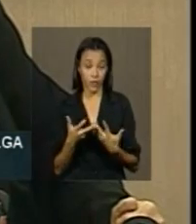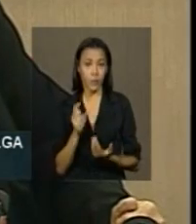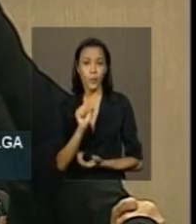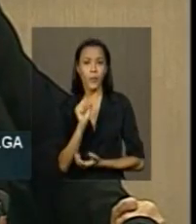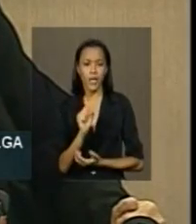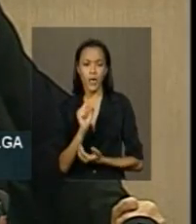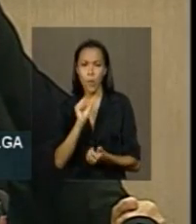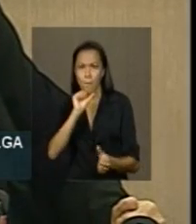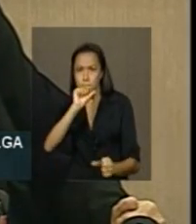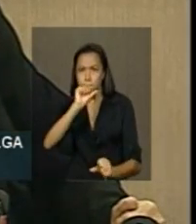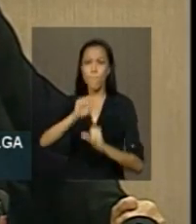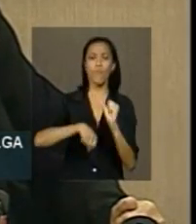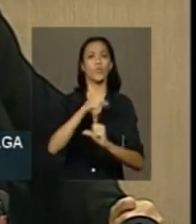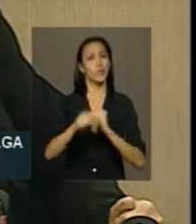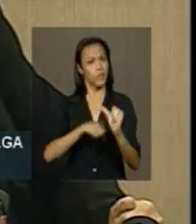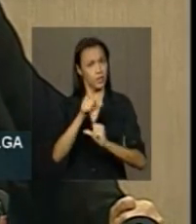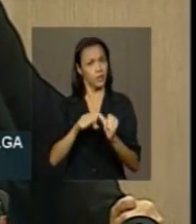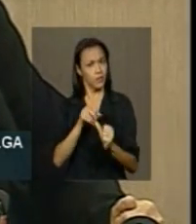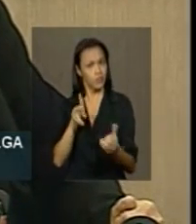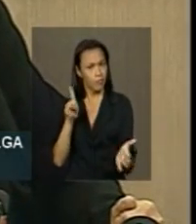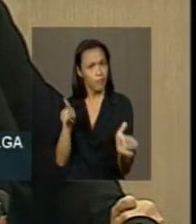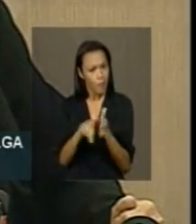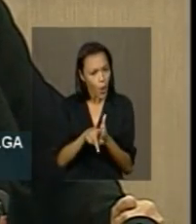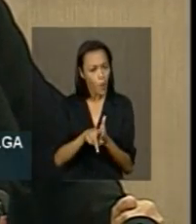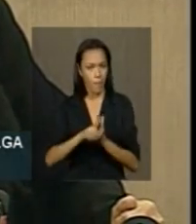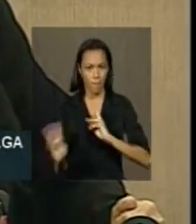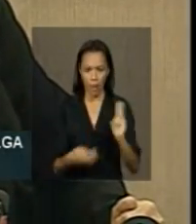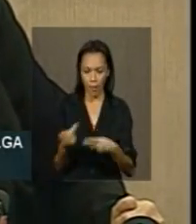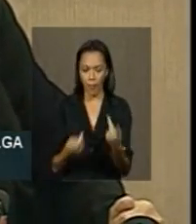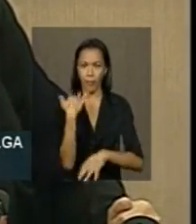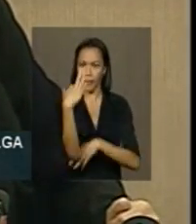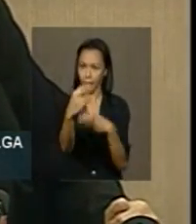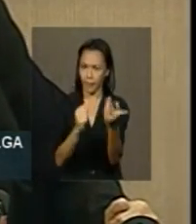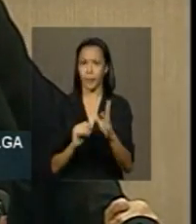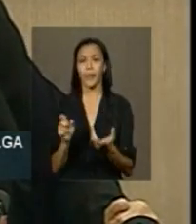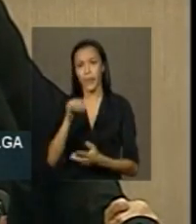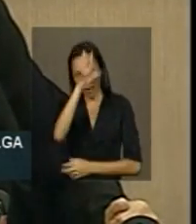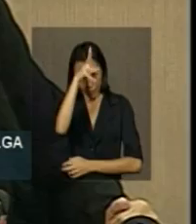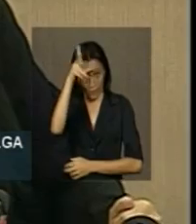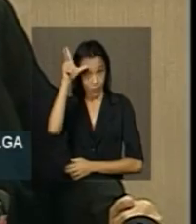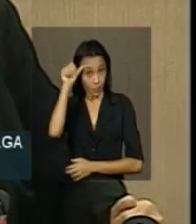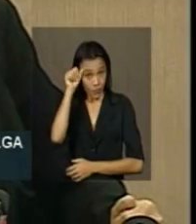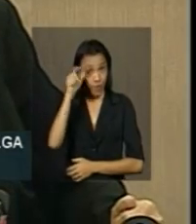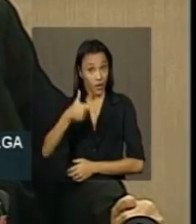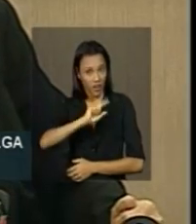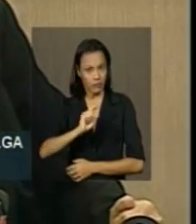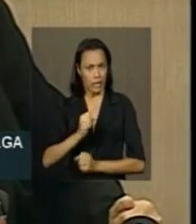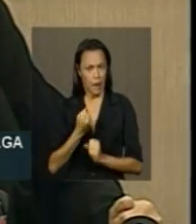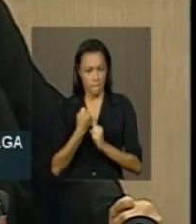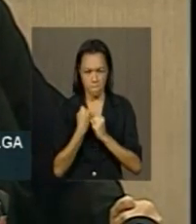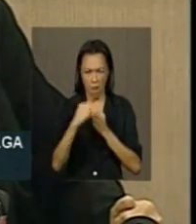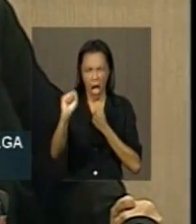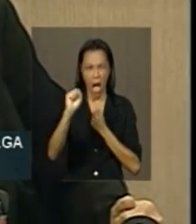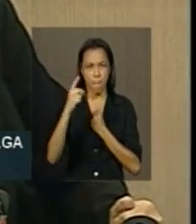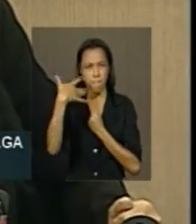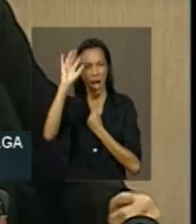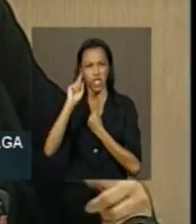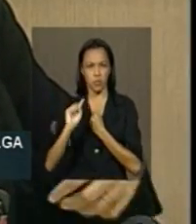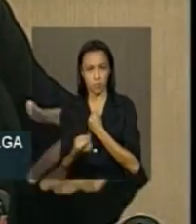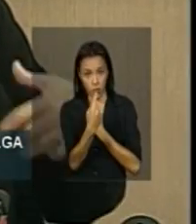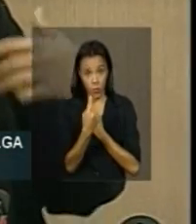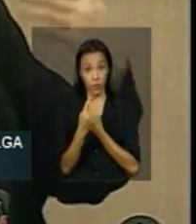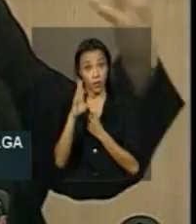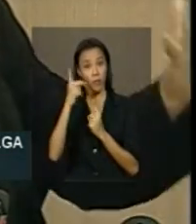mostrando uma mudança no perfil do desmatamento da Amazônia que antes eram de grandes desmatamentos acima de 1000 ha